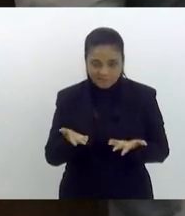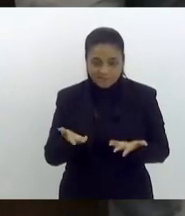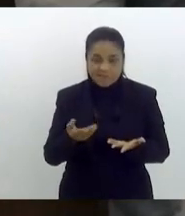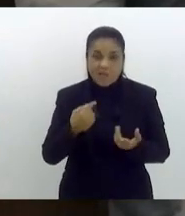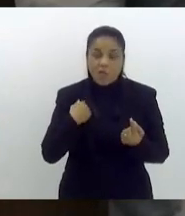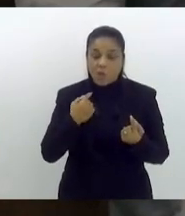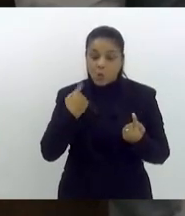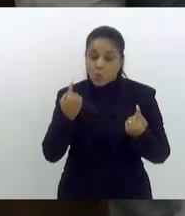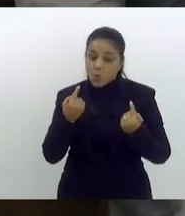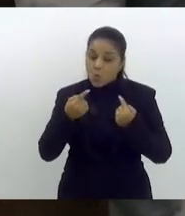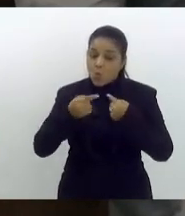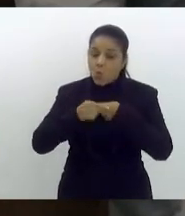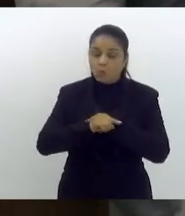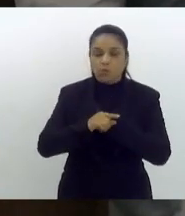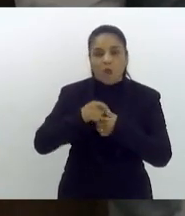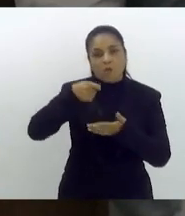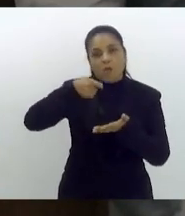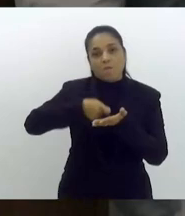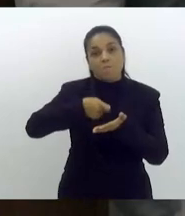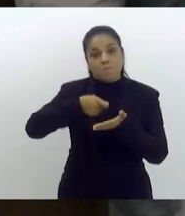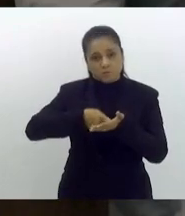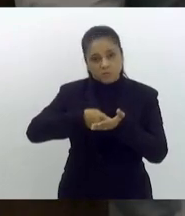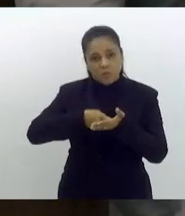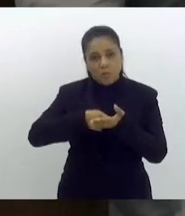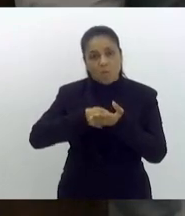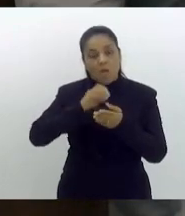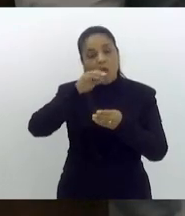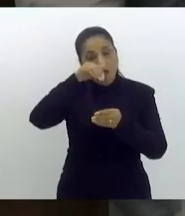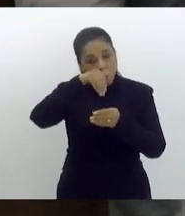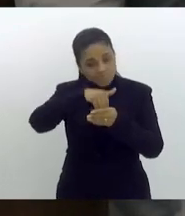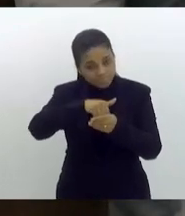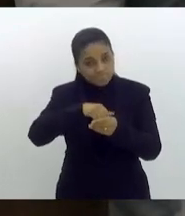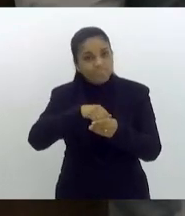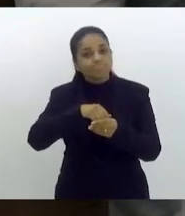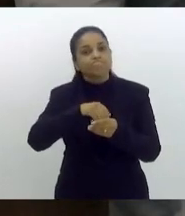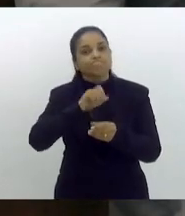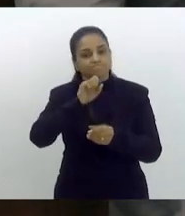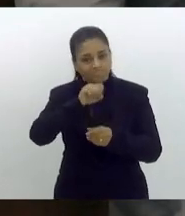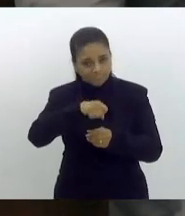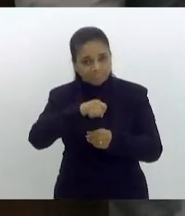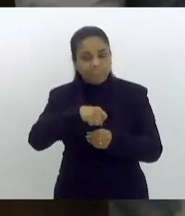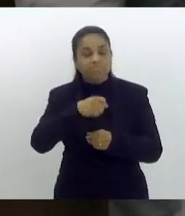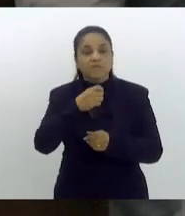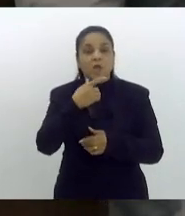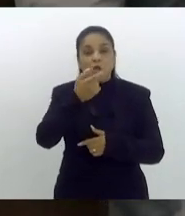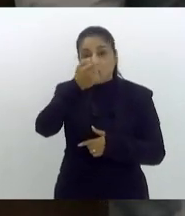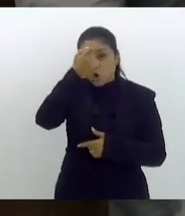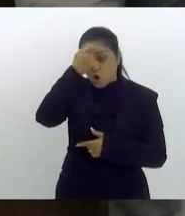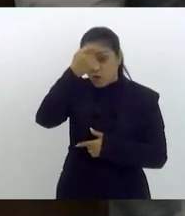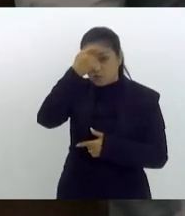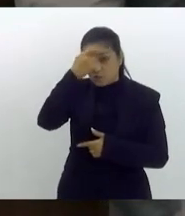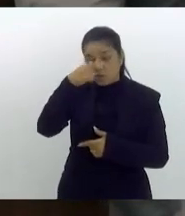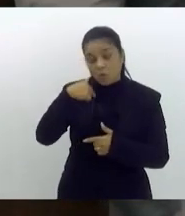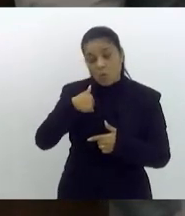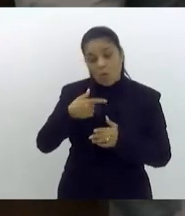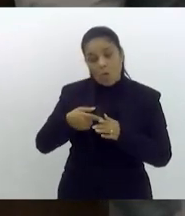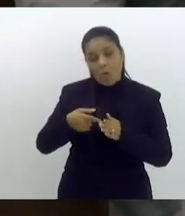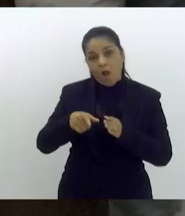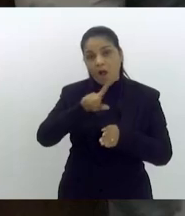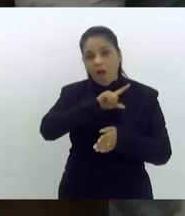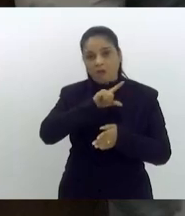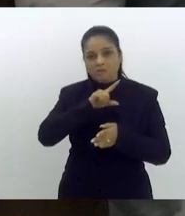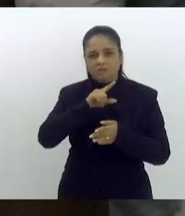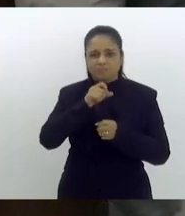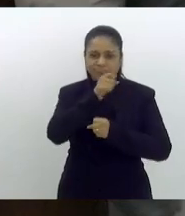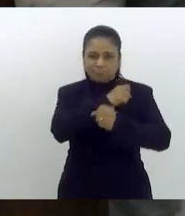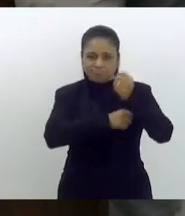a imposição mas sou favorável a conscientização como eu não estava aqui na primeira discussão me